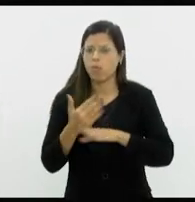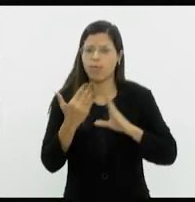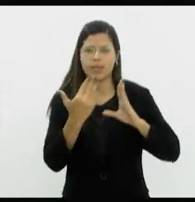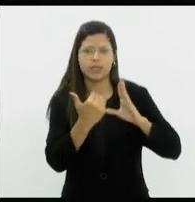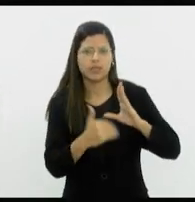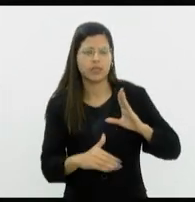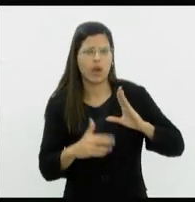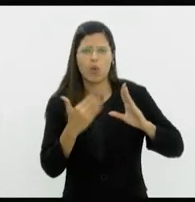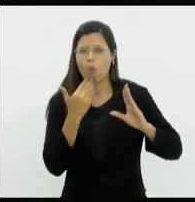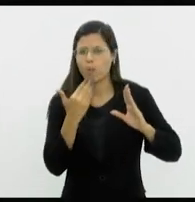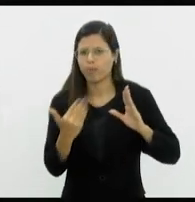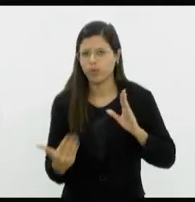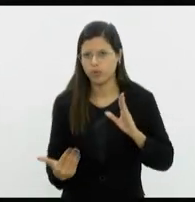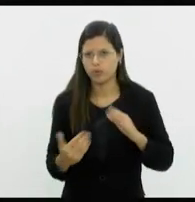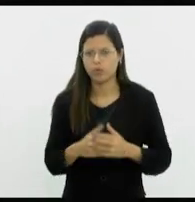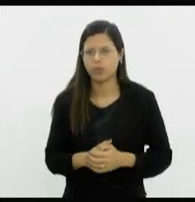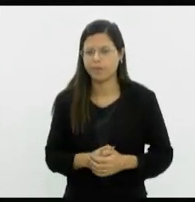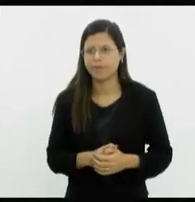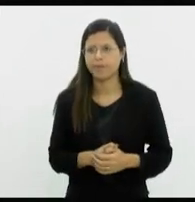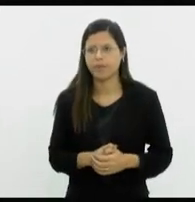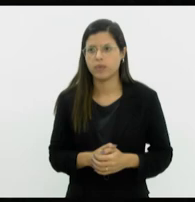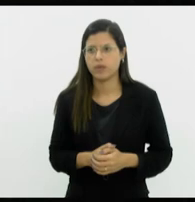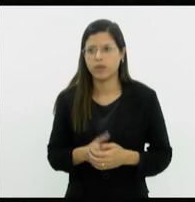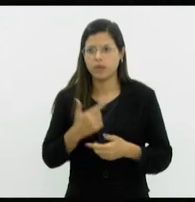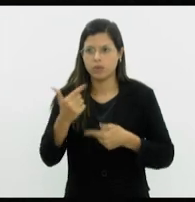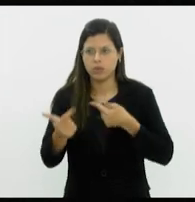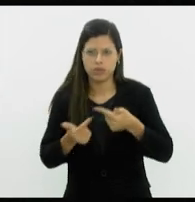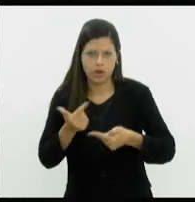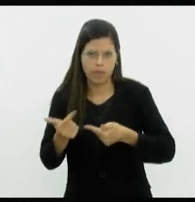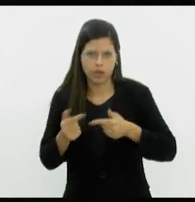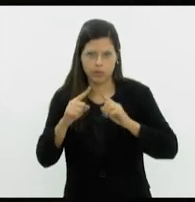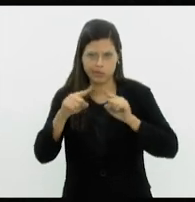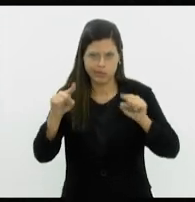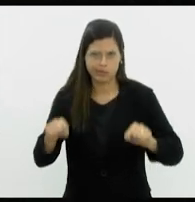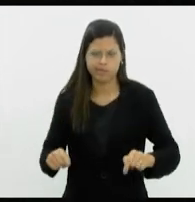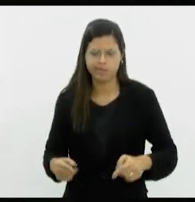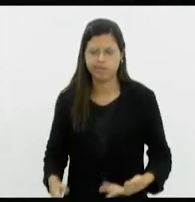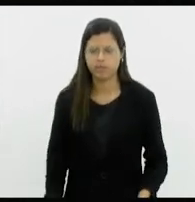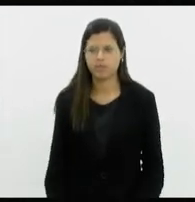a solicitação dos trabalhadores e das trabalhadoras.